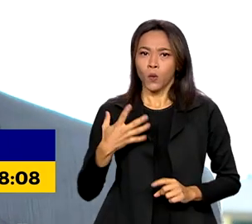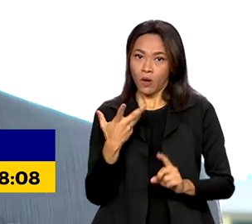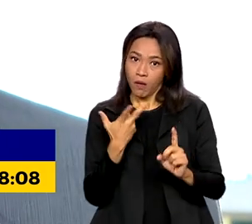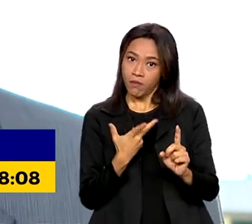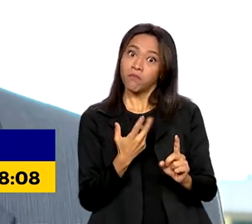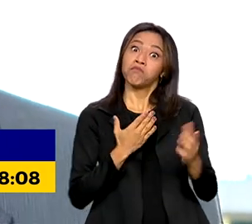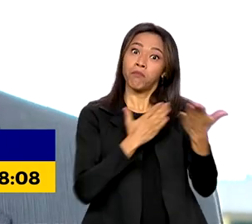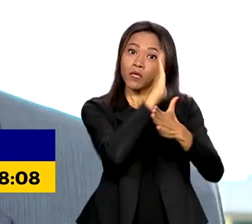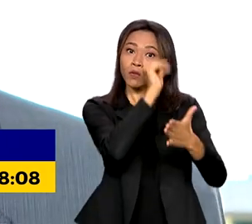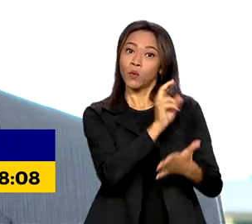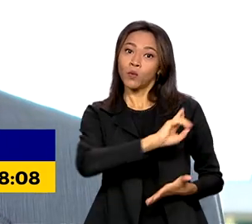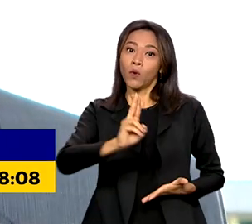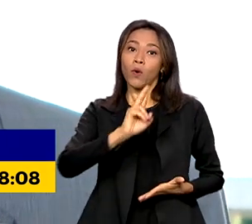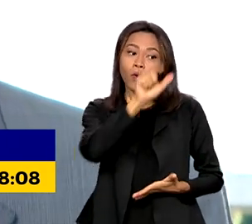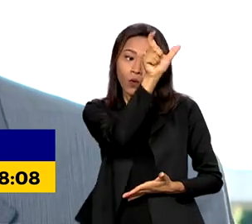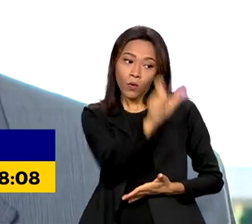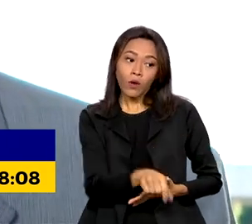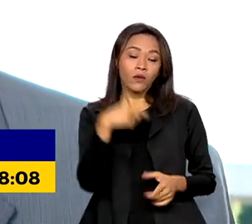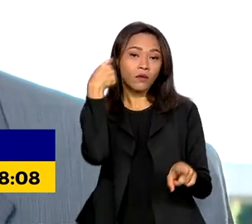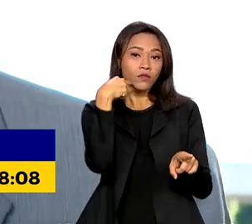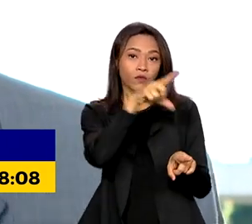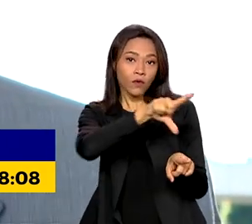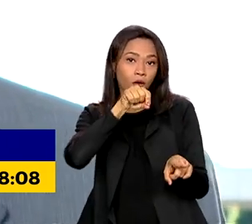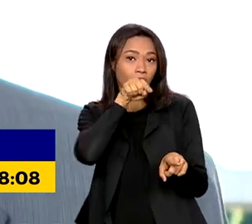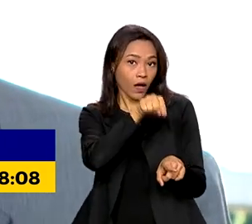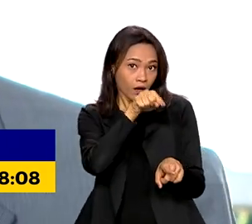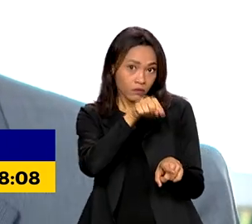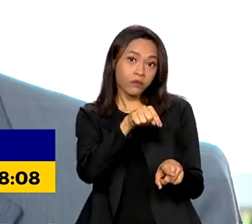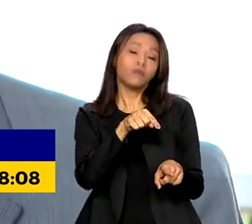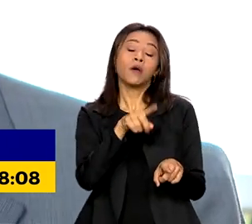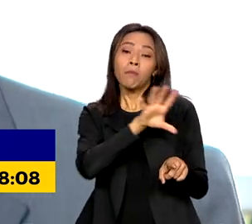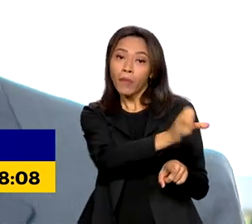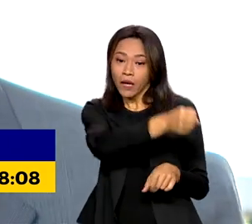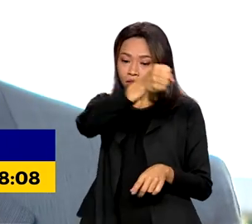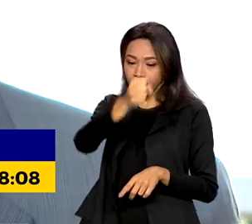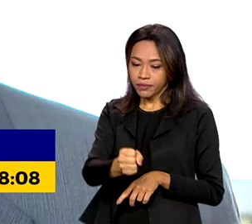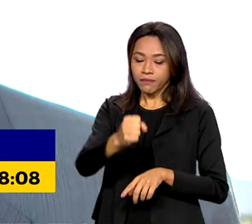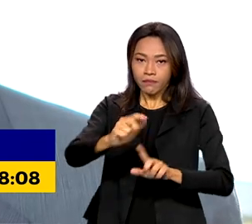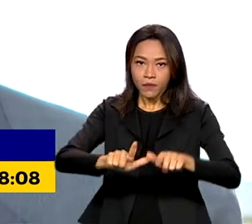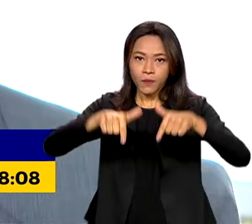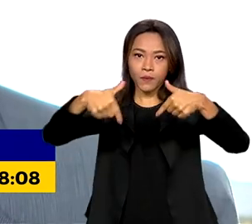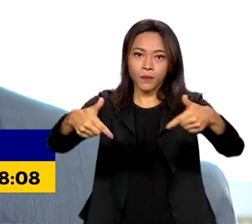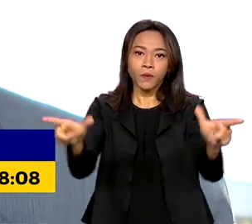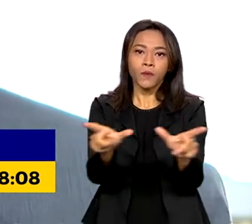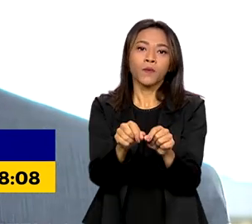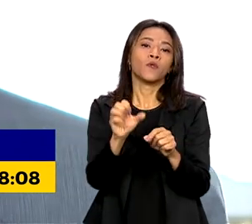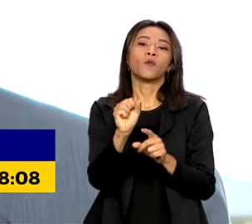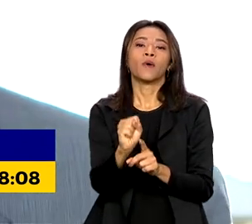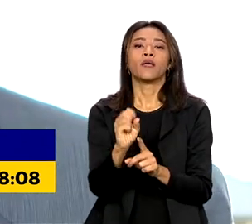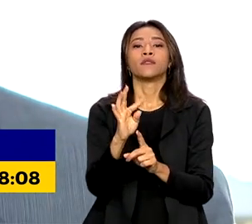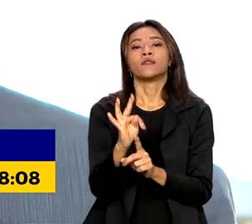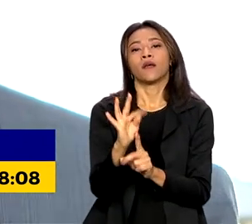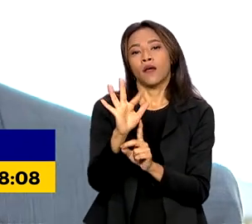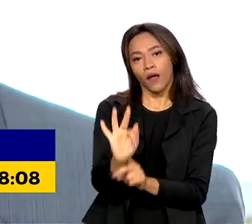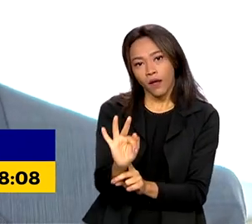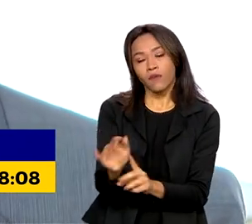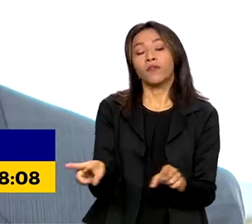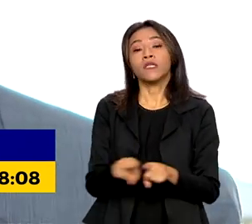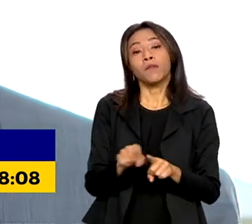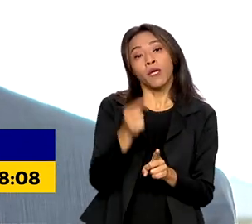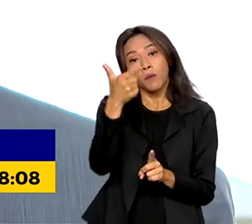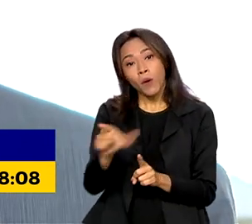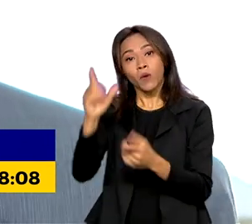Zanin para o Supremo Tribunal Federal e depois a aprovação também do novo